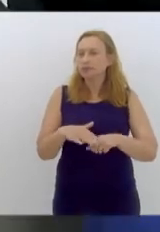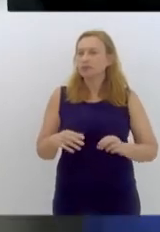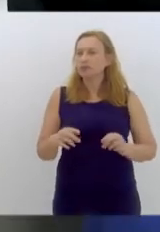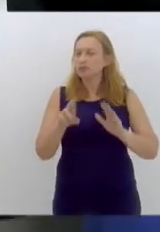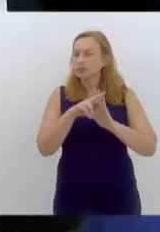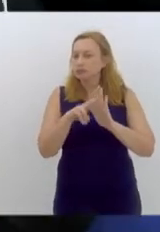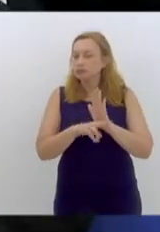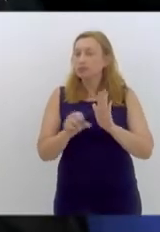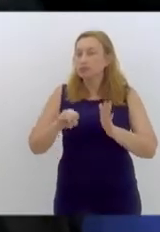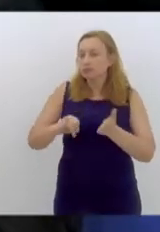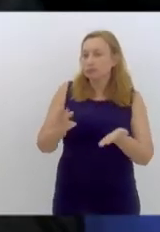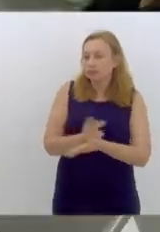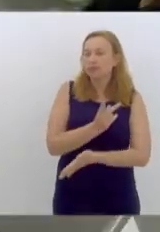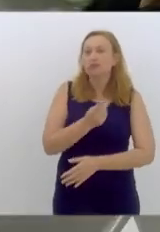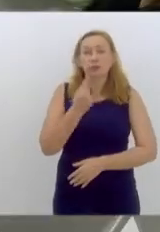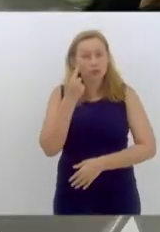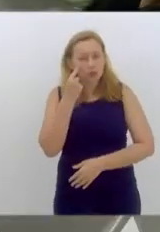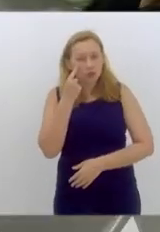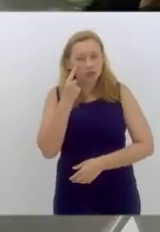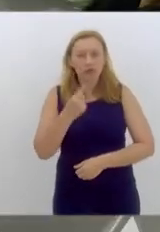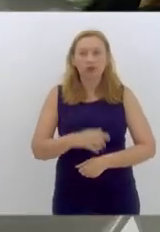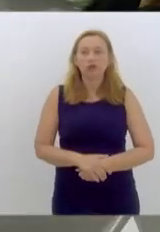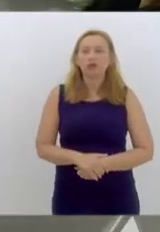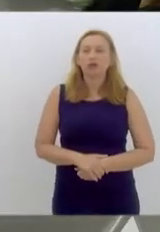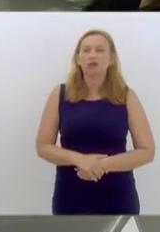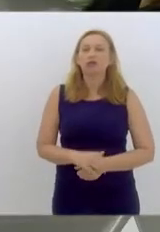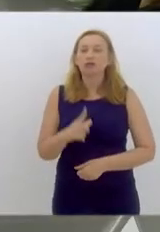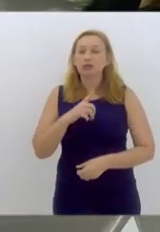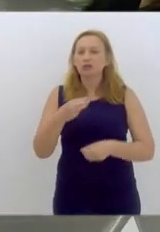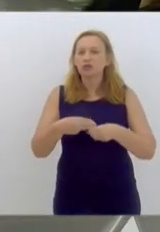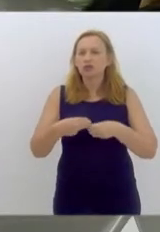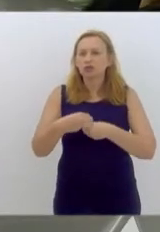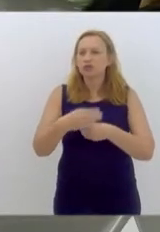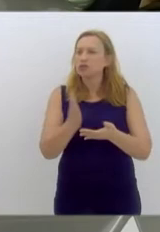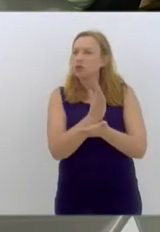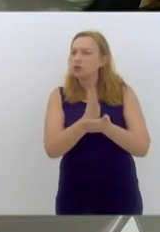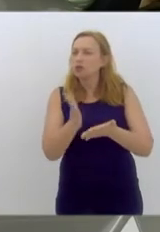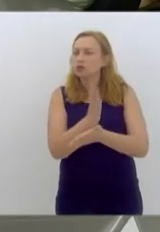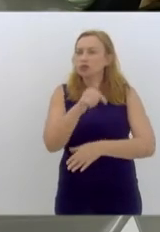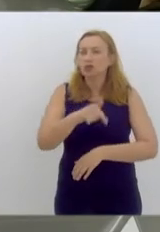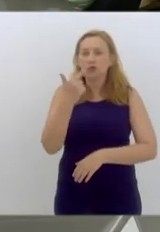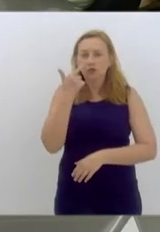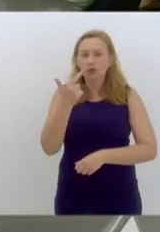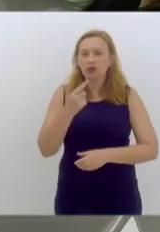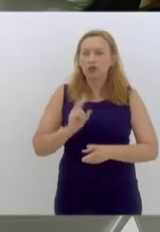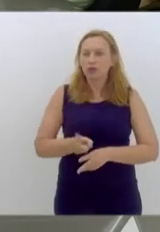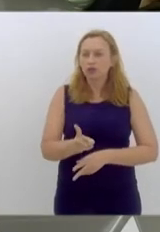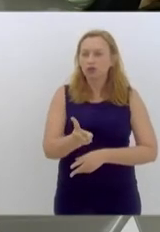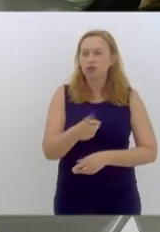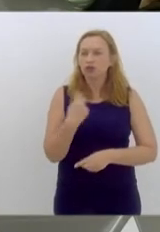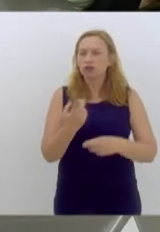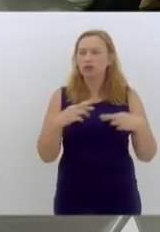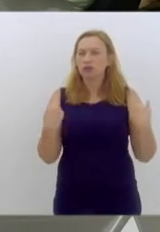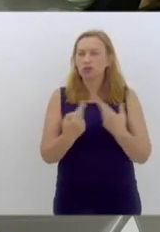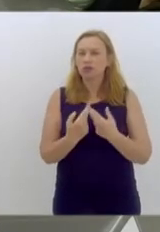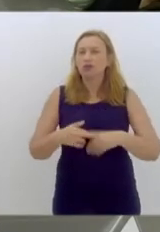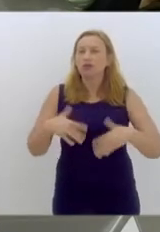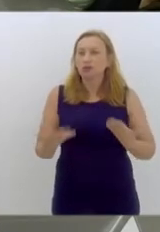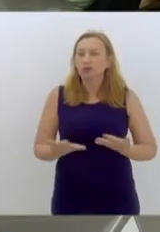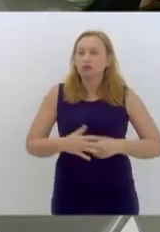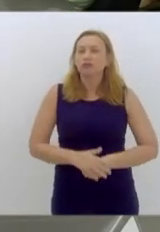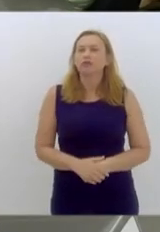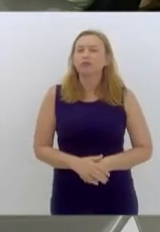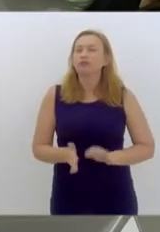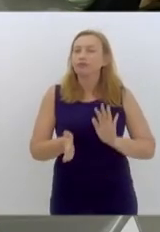se isso acontecer. Vamos tentar. A Undine está presente aqui, nós temos os municípios também aqui, alguns municípios. Então, vamos dando continuidade à nossa audiência, então. Eu